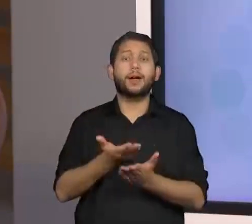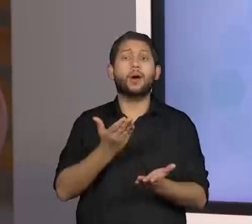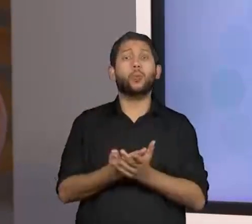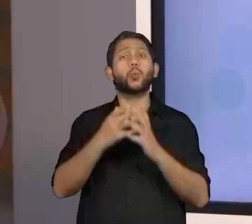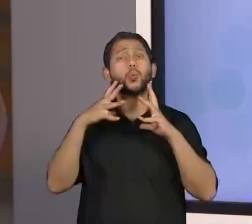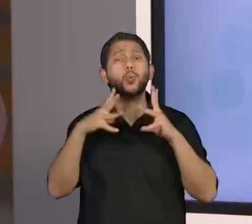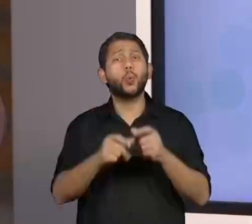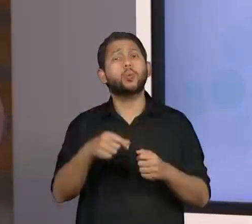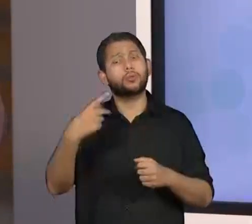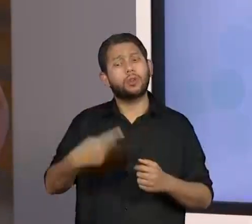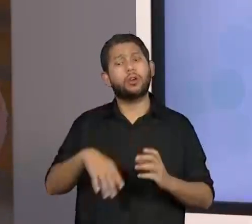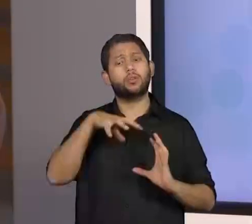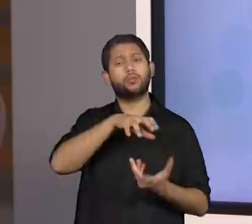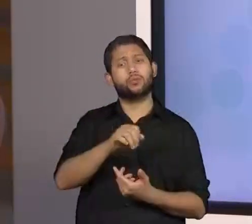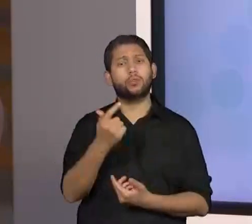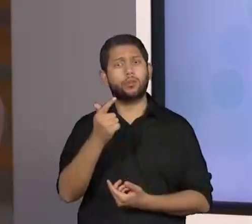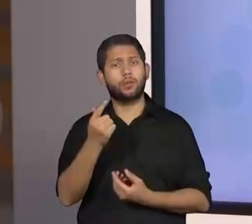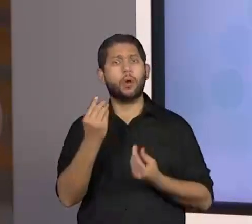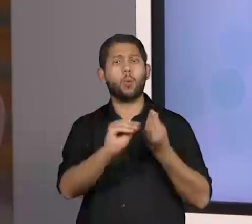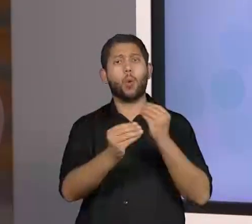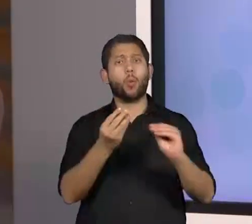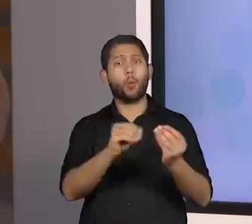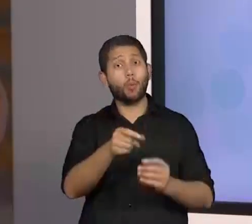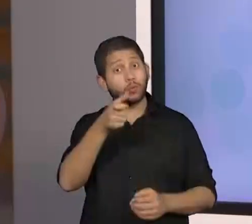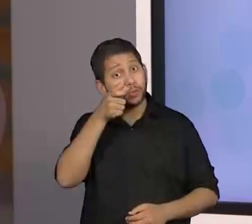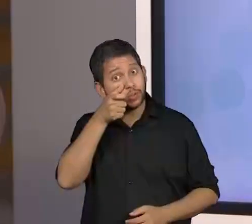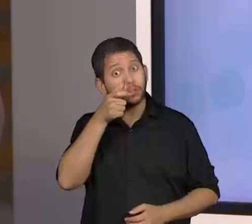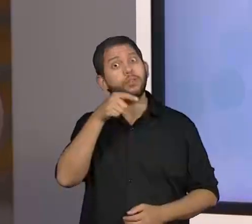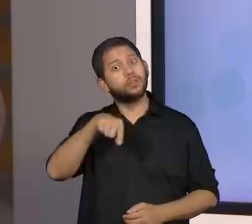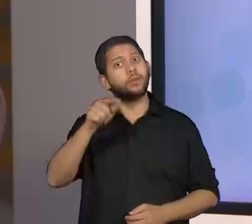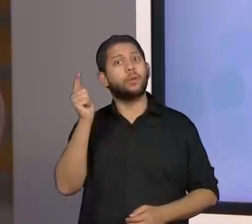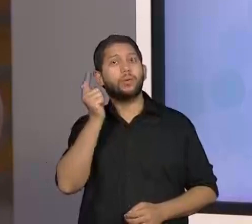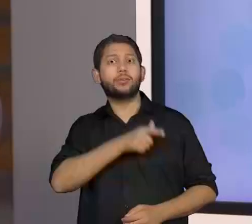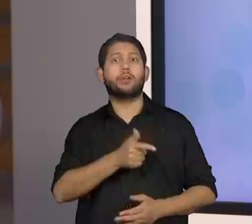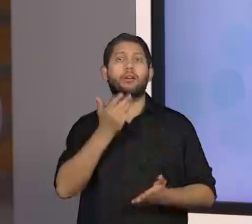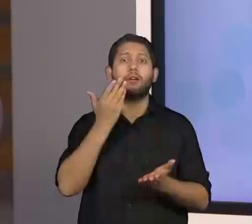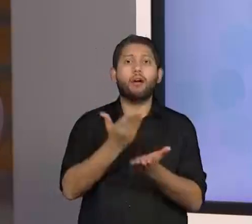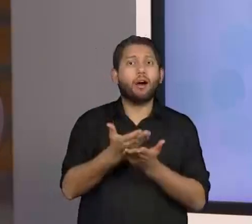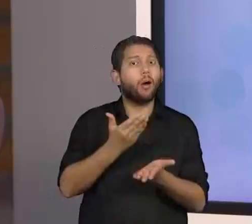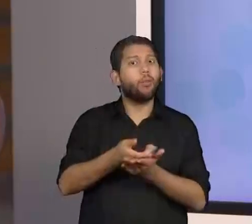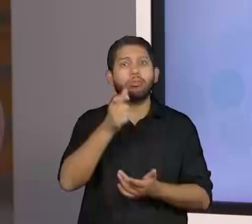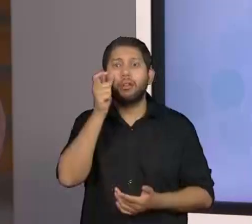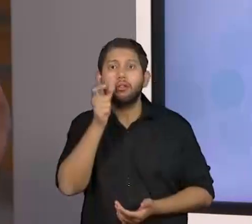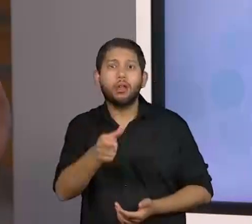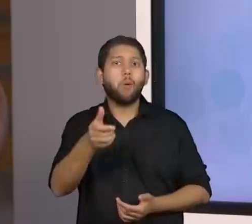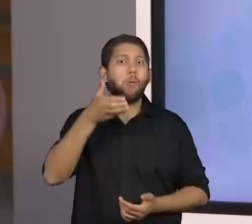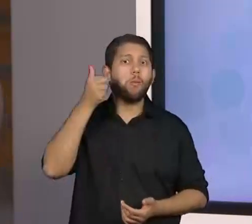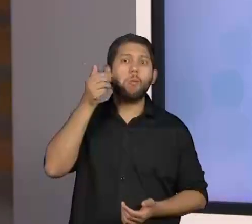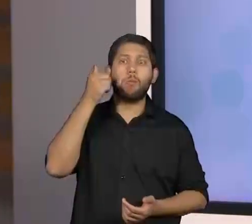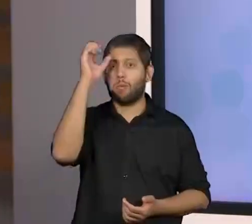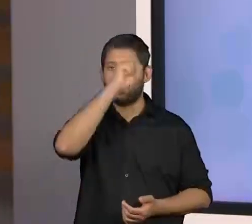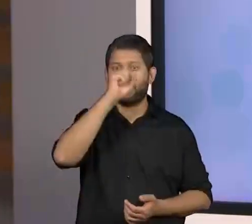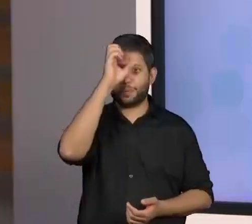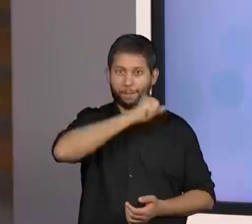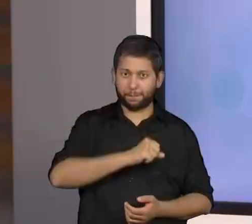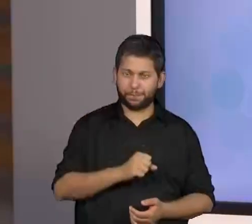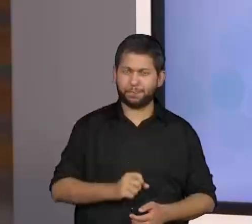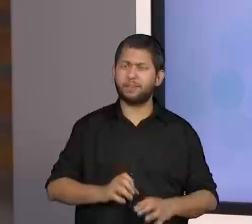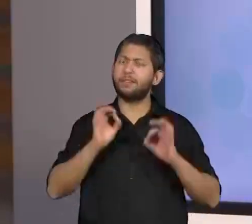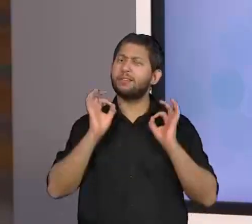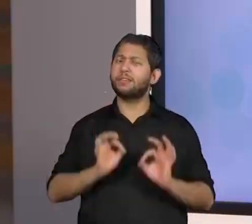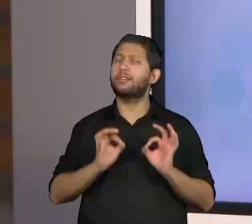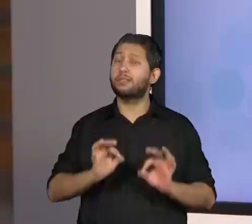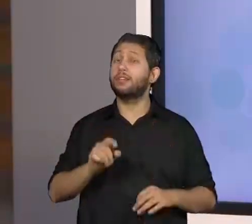Geografia estarão aqui no repositório, é só procurar e você vai encontrar aulas aí super interessantes e tenho certeza que